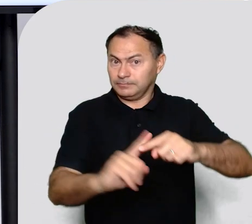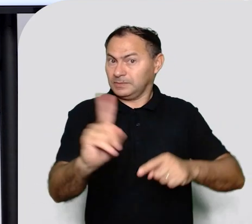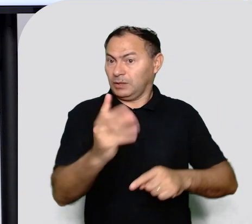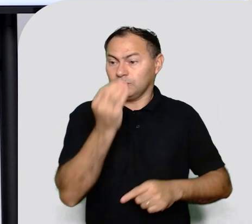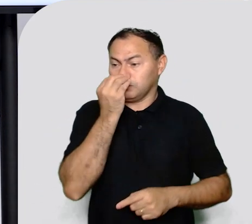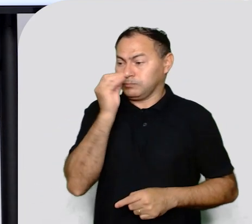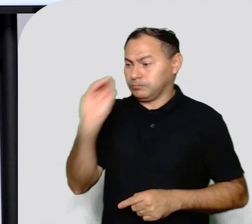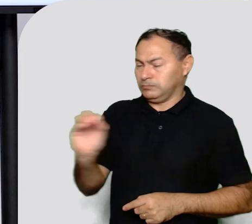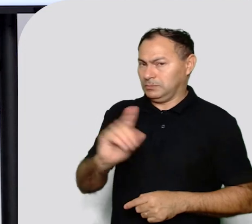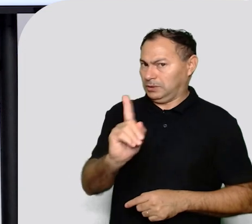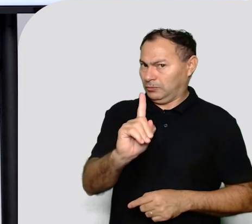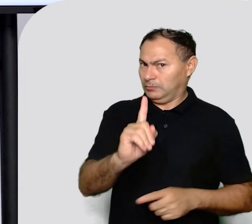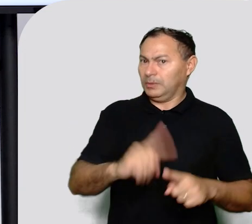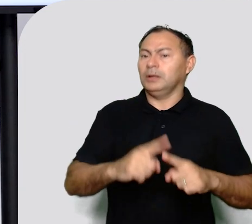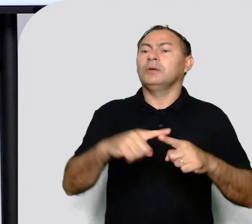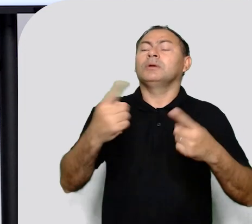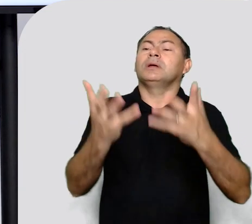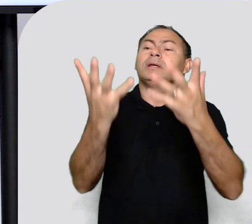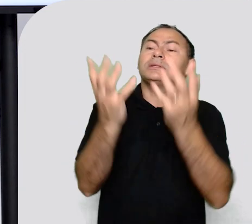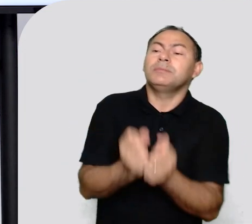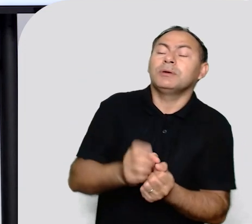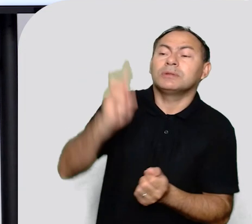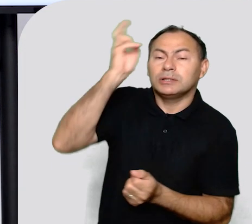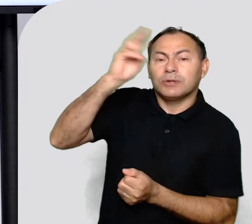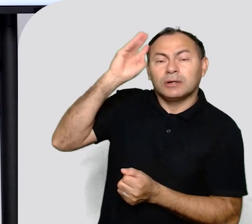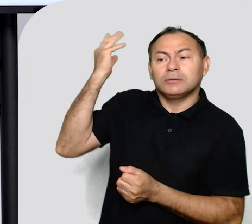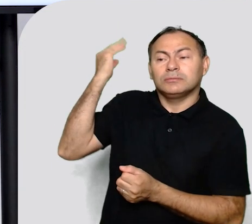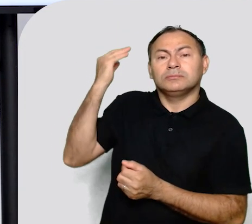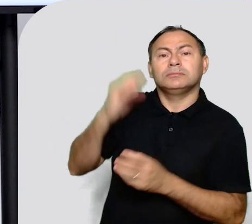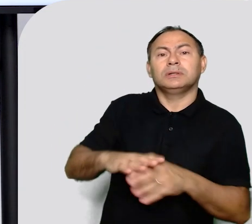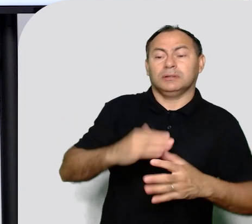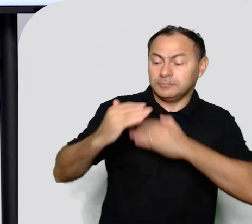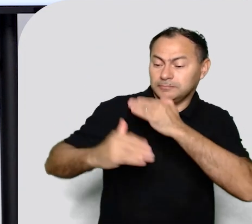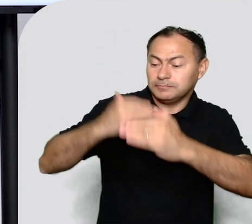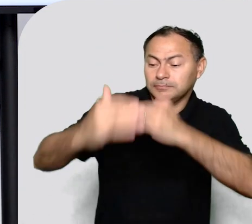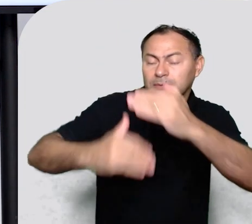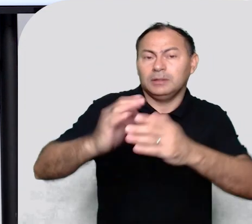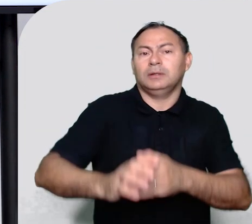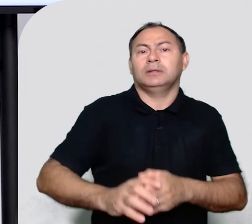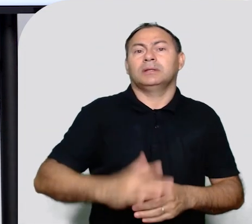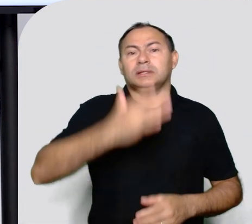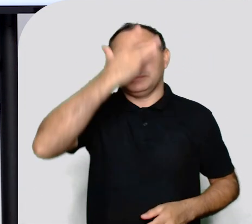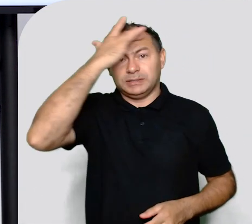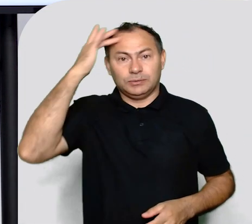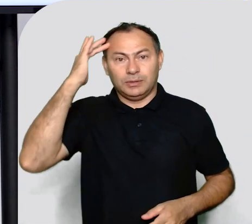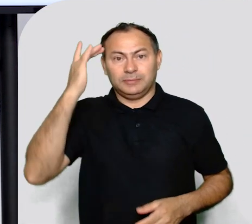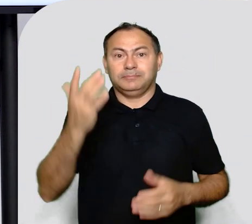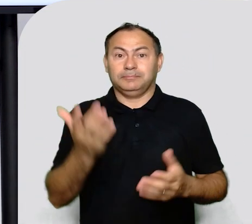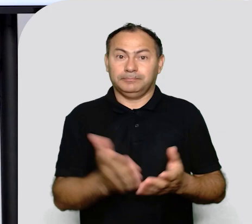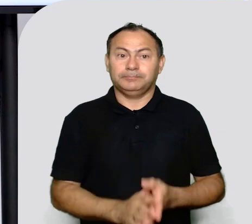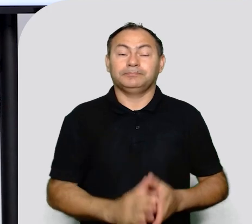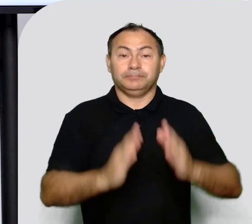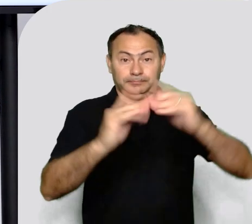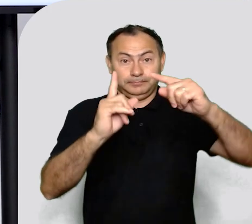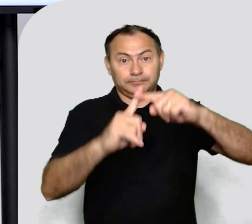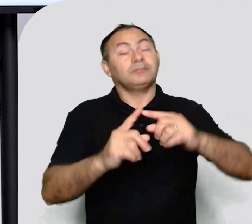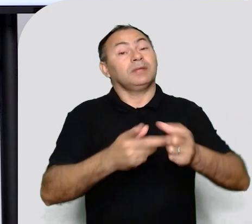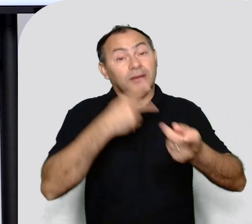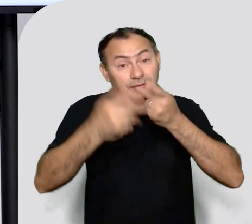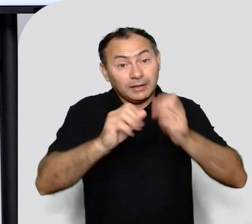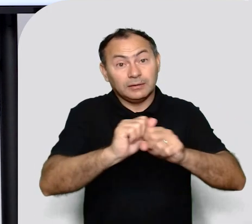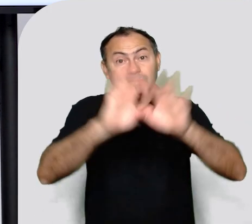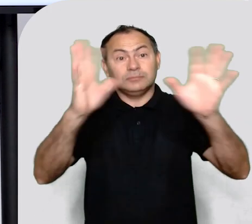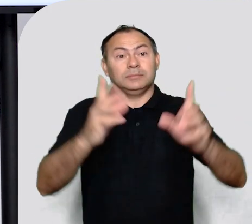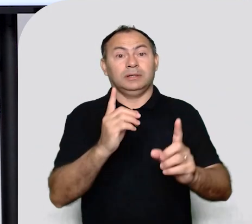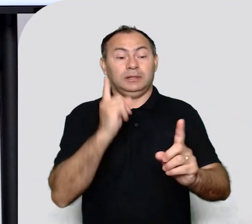não ignora quanto recebeu da história e da evolução do gênero humano. A Igreja